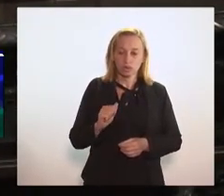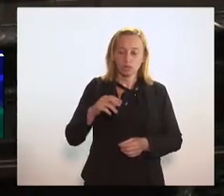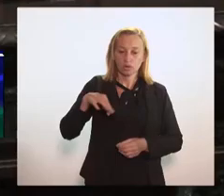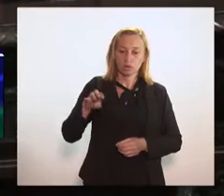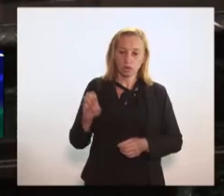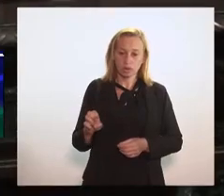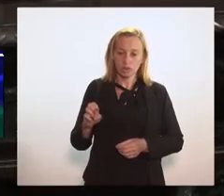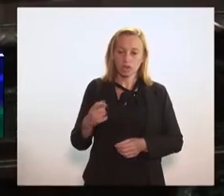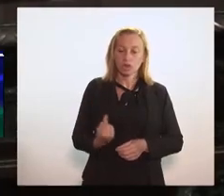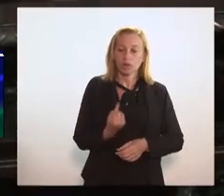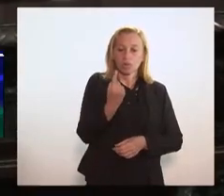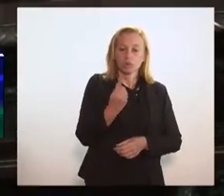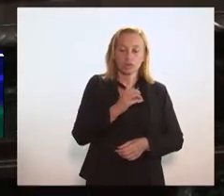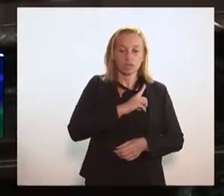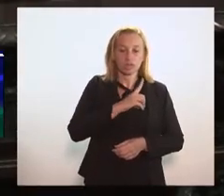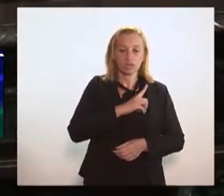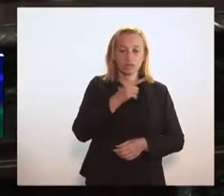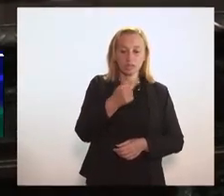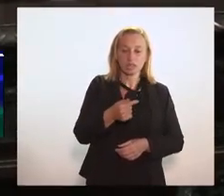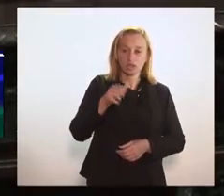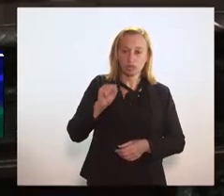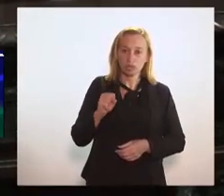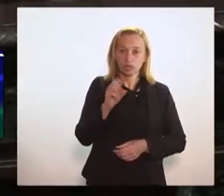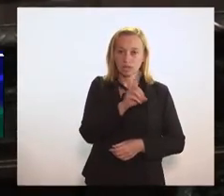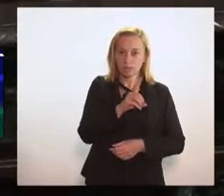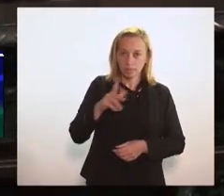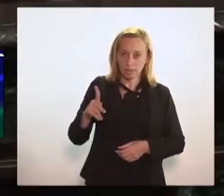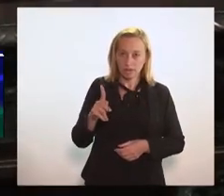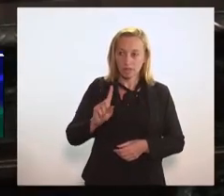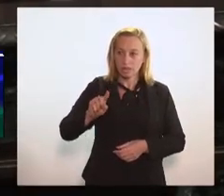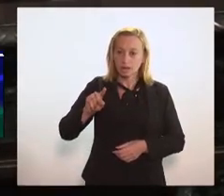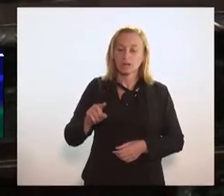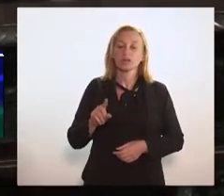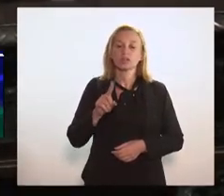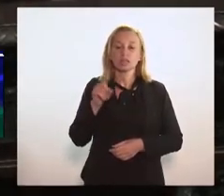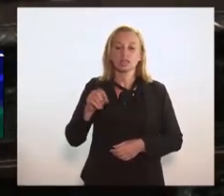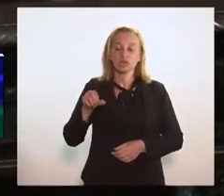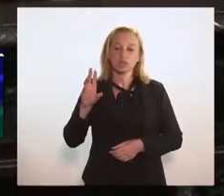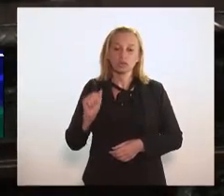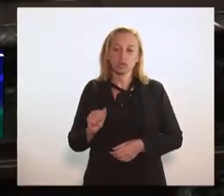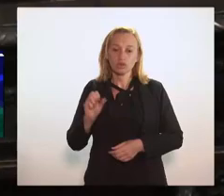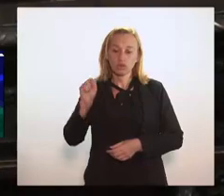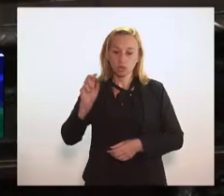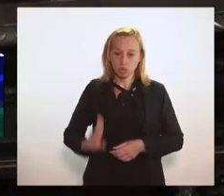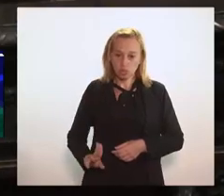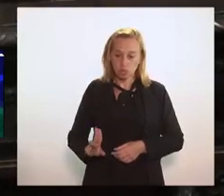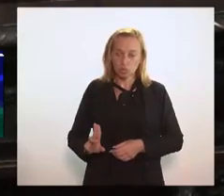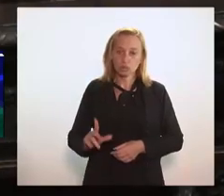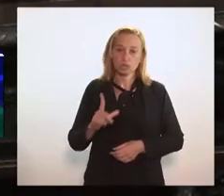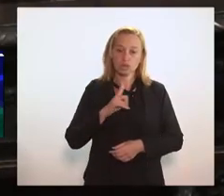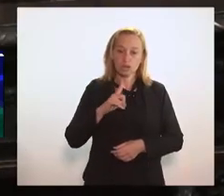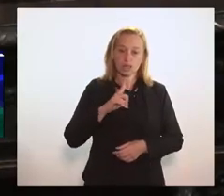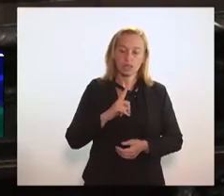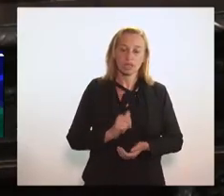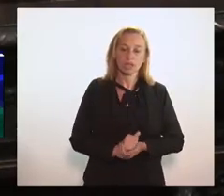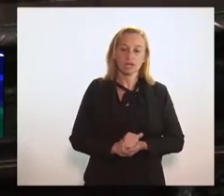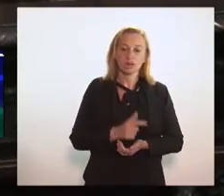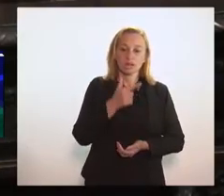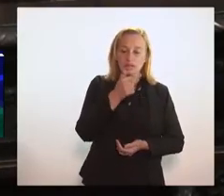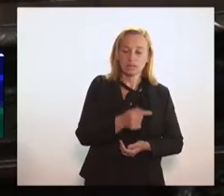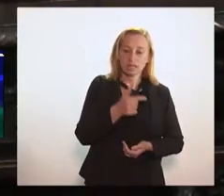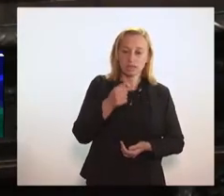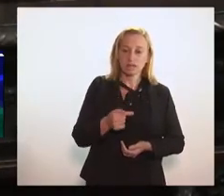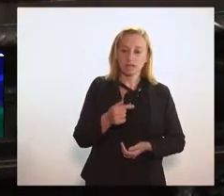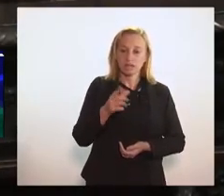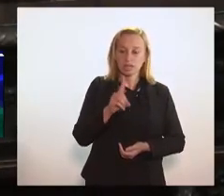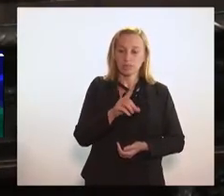distrital, que é a 78 DP. Enquanto a Zona Sul da nossa cidade possui a 77 DP Caraí,